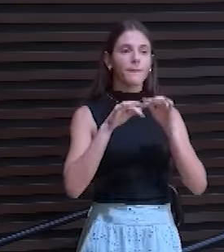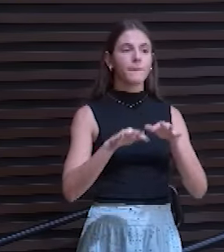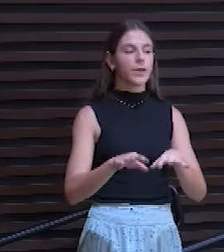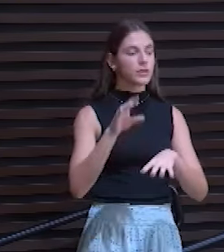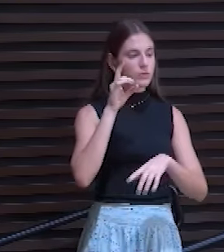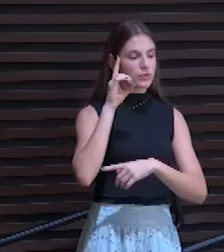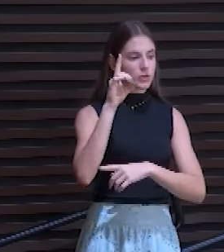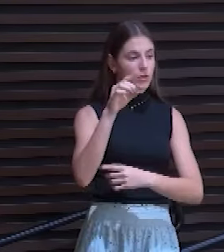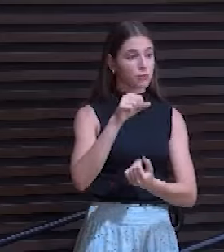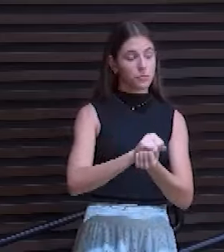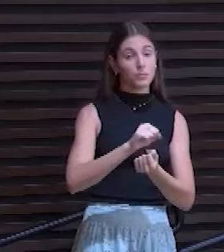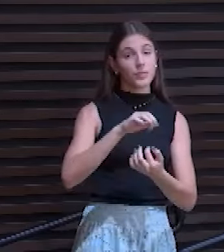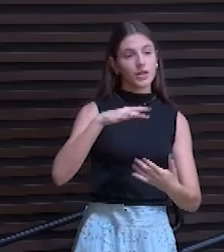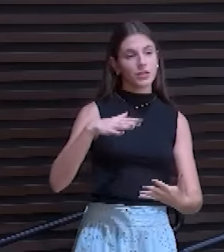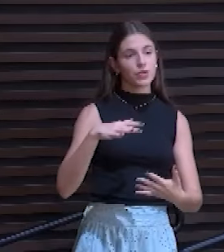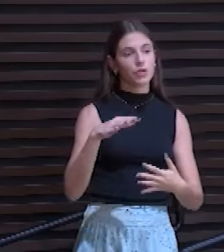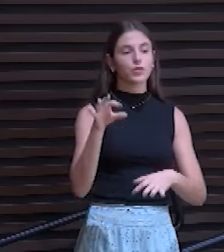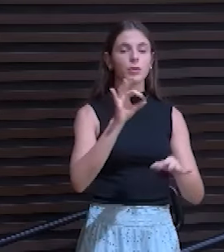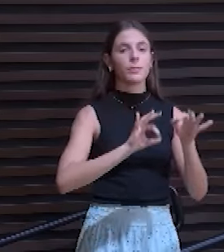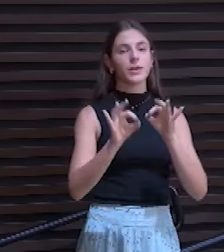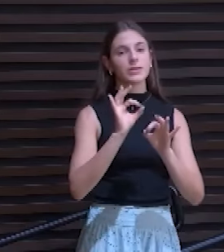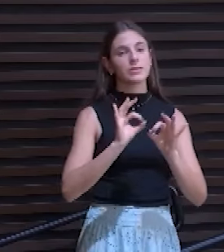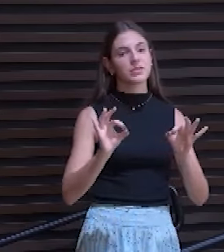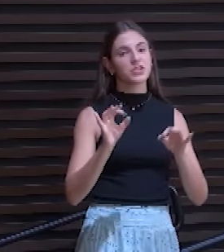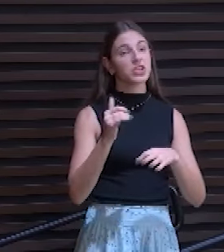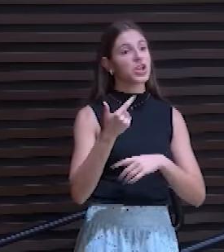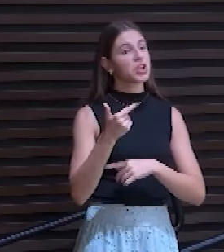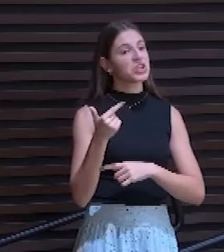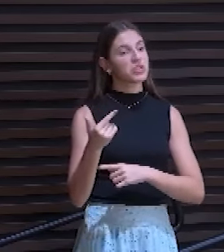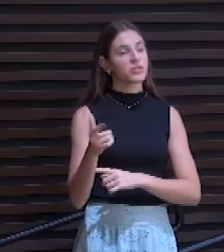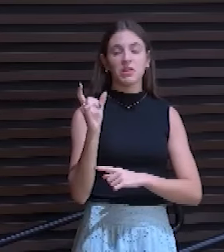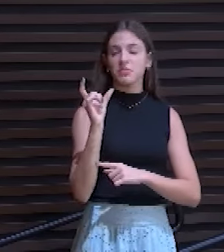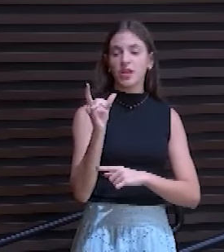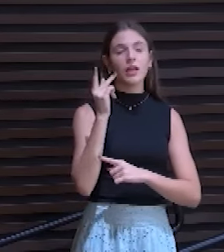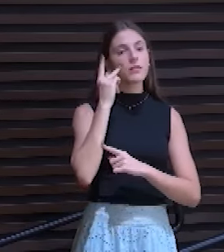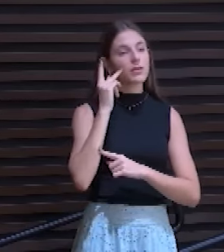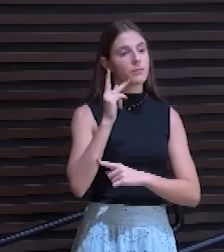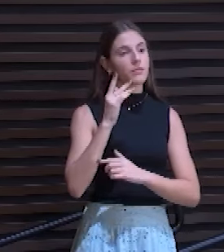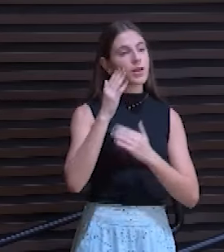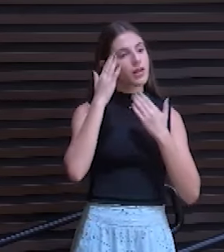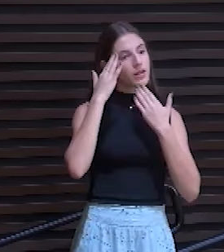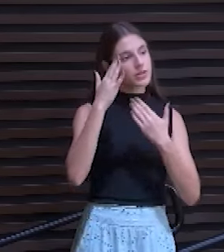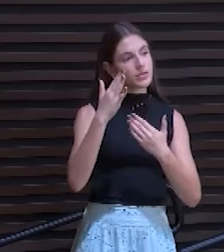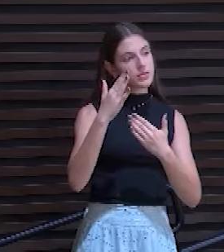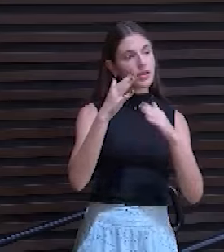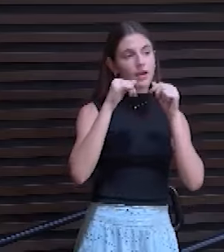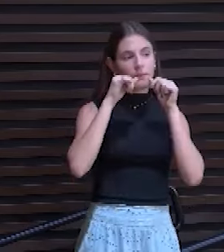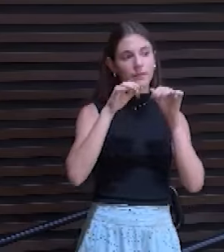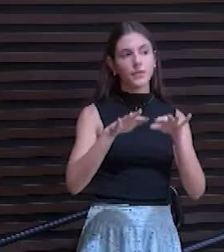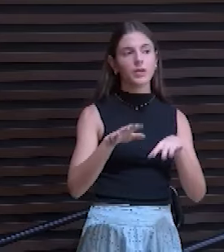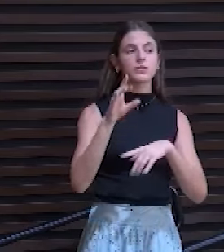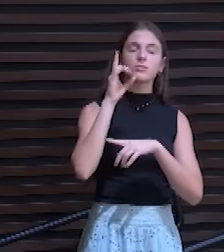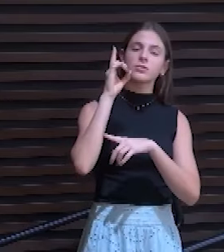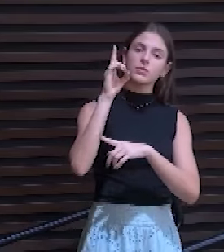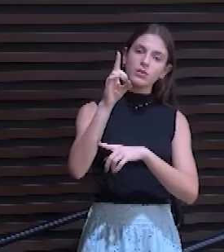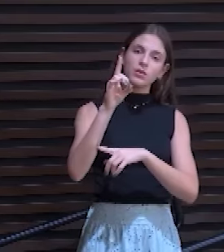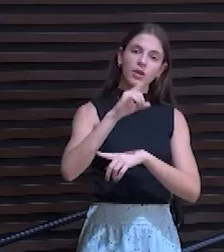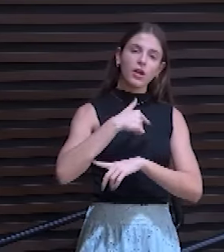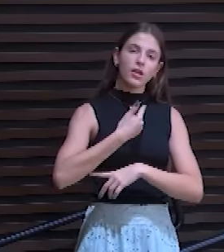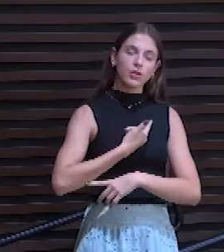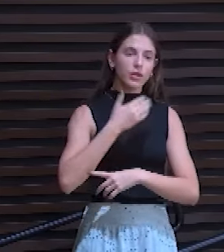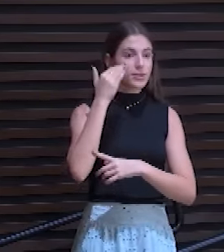precioso presente. Não há palavras para agradecer pelo bem que Deus nos fez. Todavia entendemos